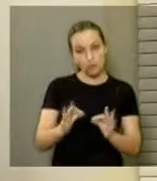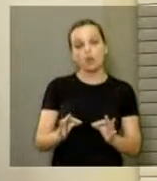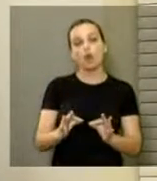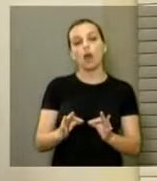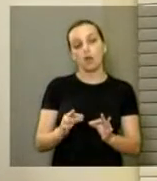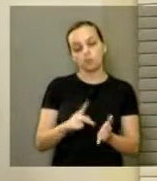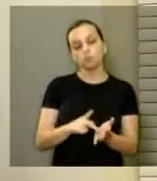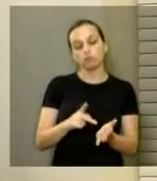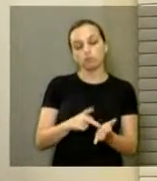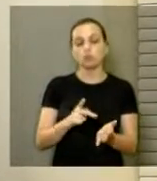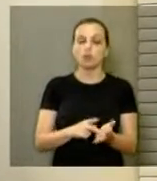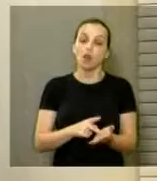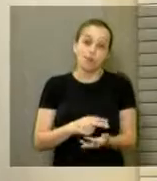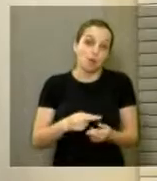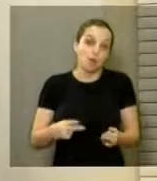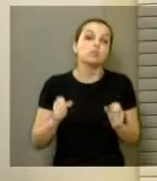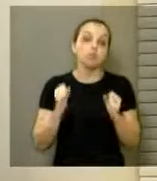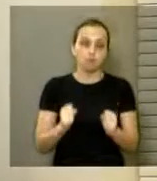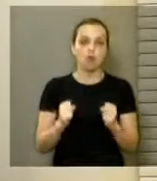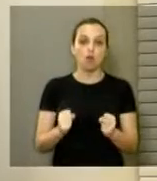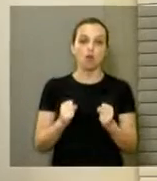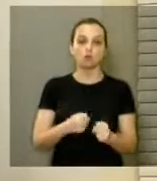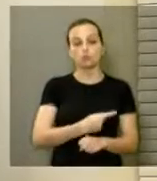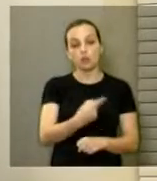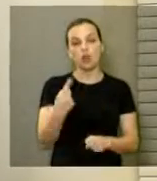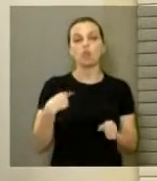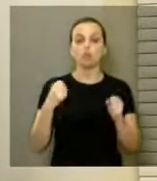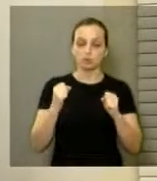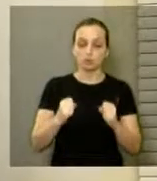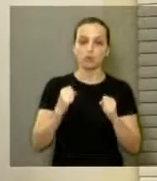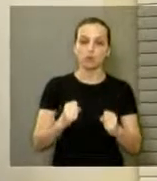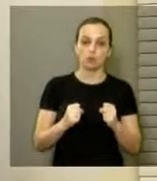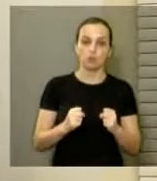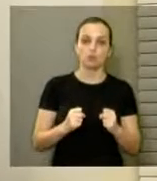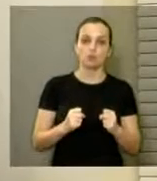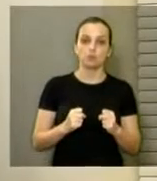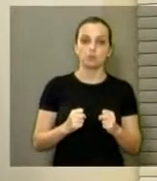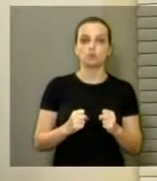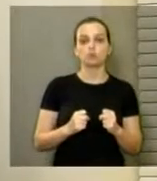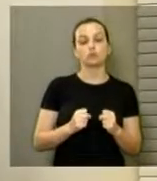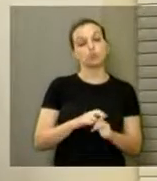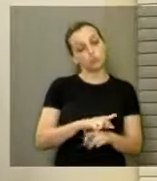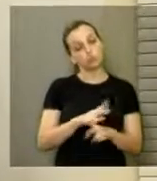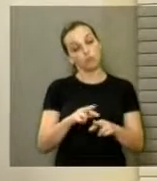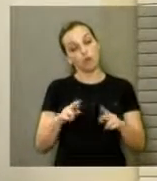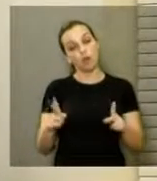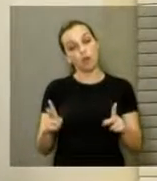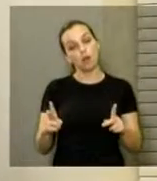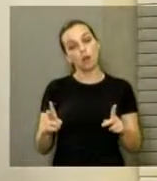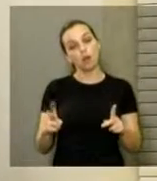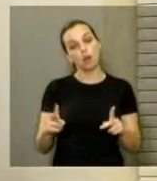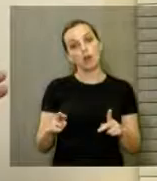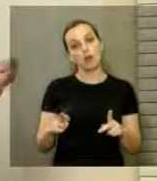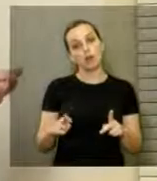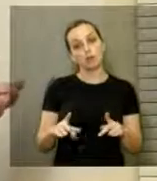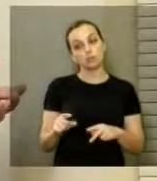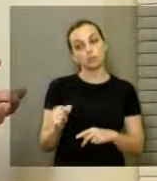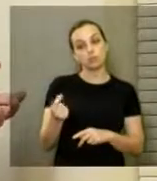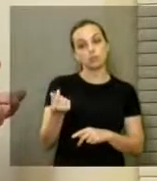gente possa corrigir, que a gente pode bater. Por exemplo, diferente da taxa de energia elétrica que